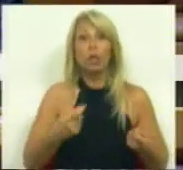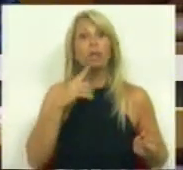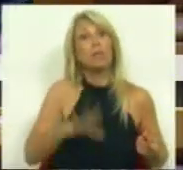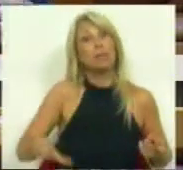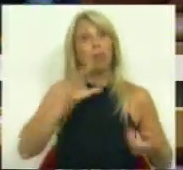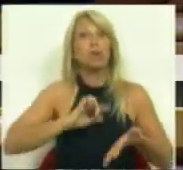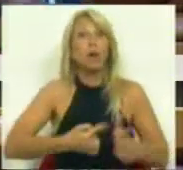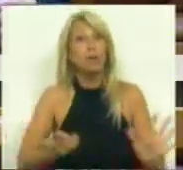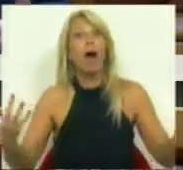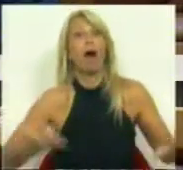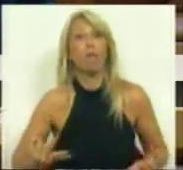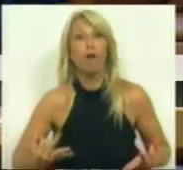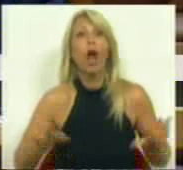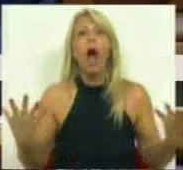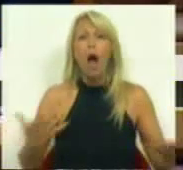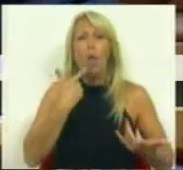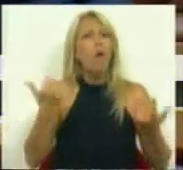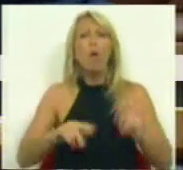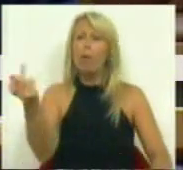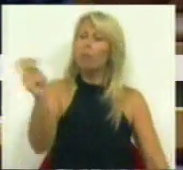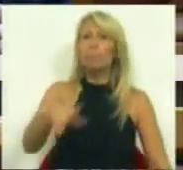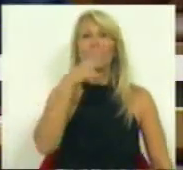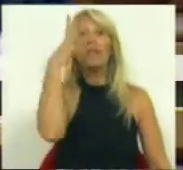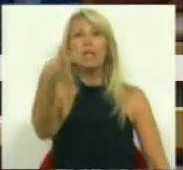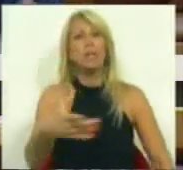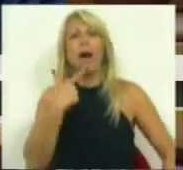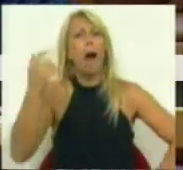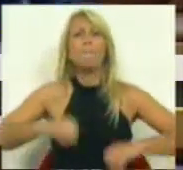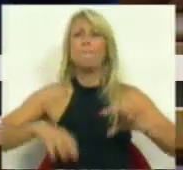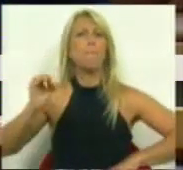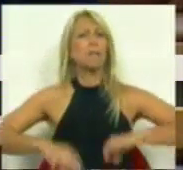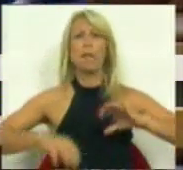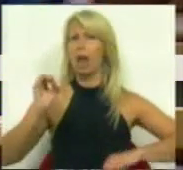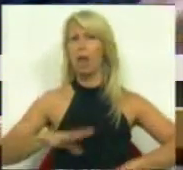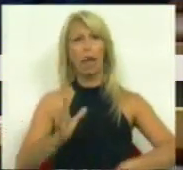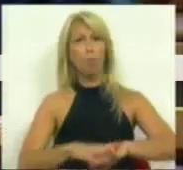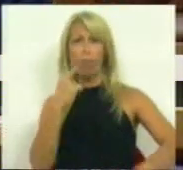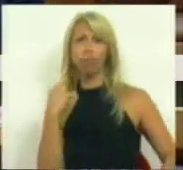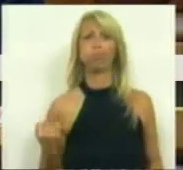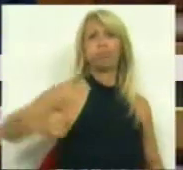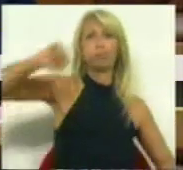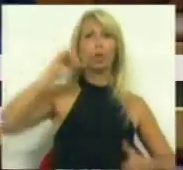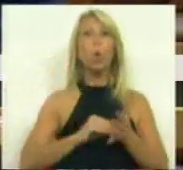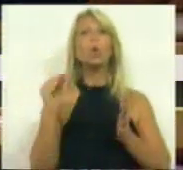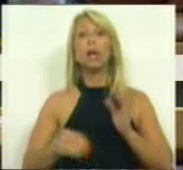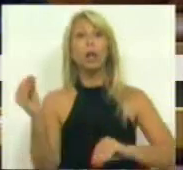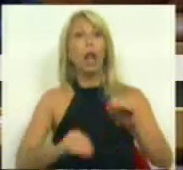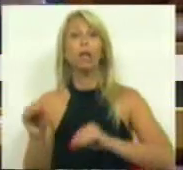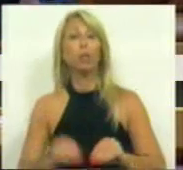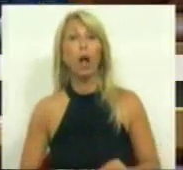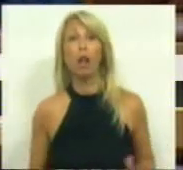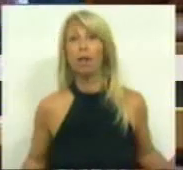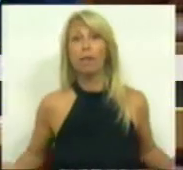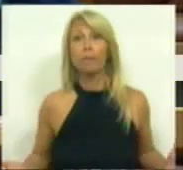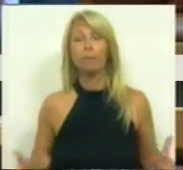pode vir aqui dizer que não se passa nada em relação à violação do contrato eleitoral. O PSD